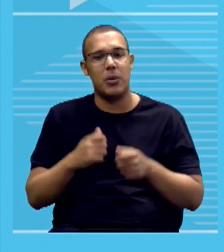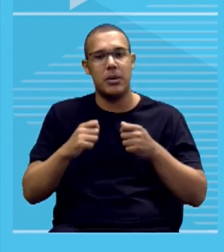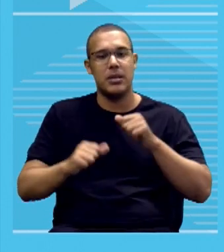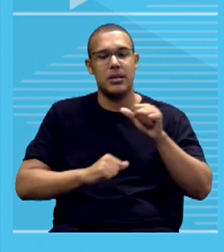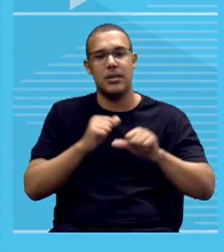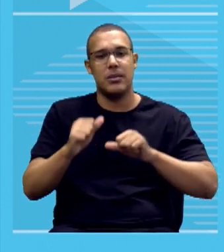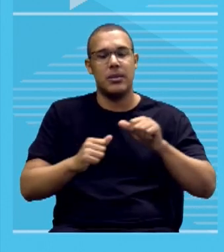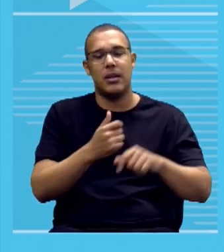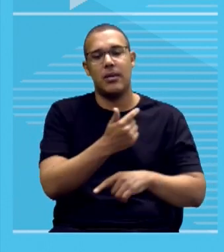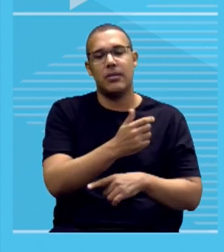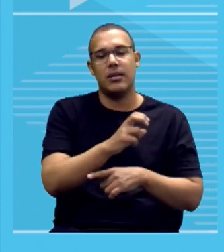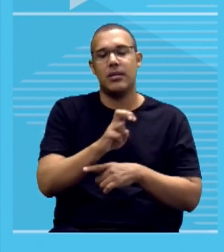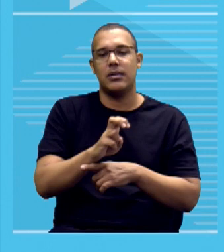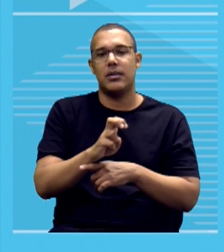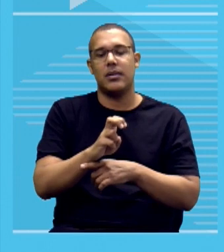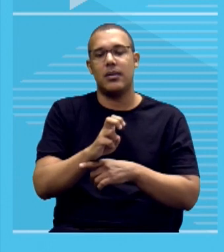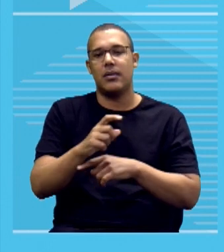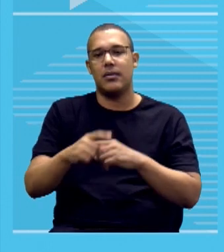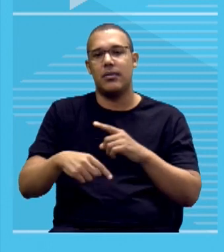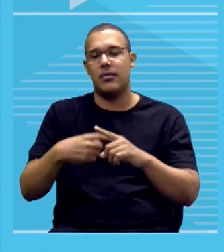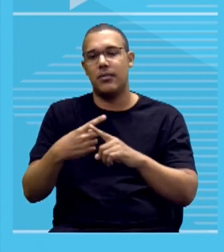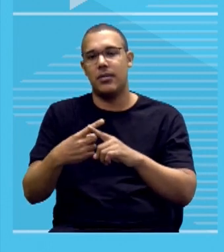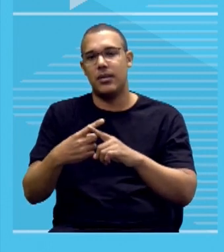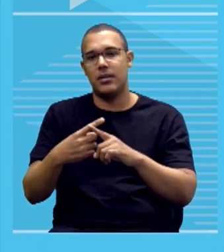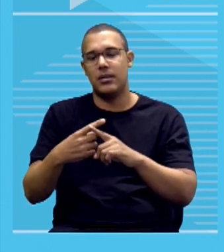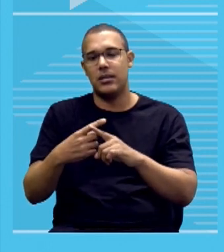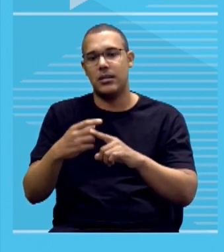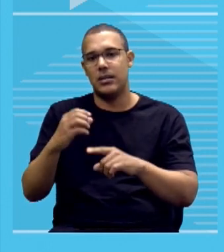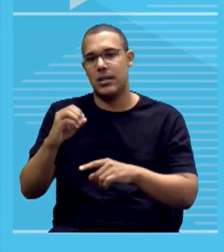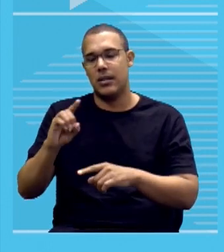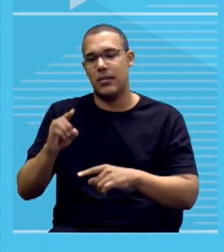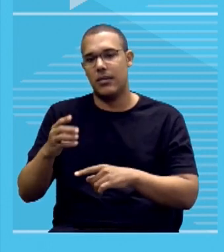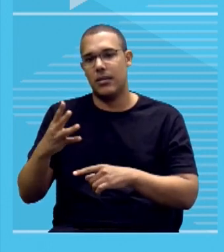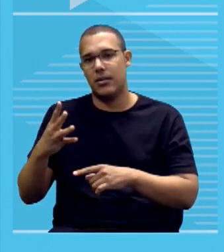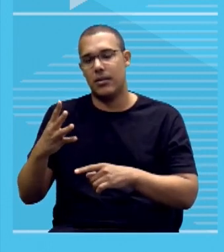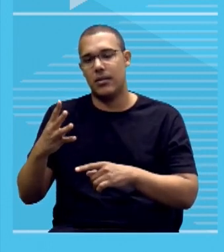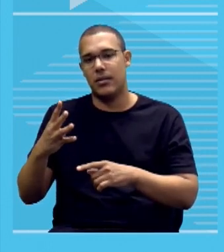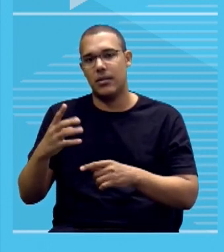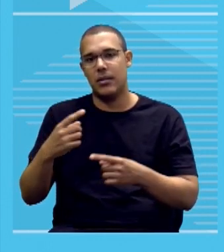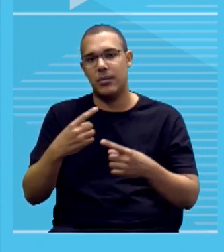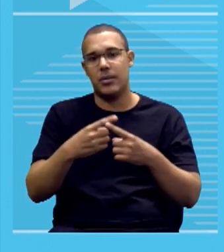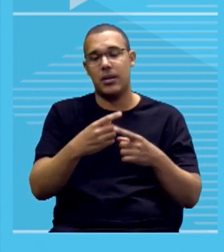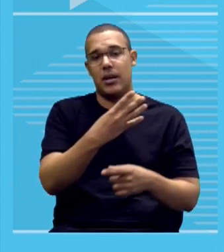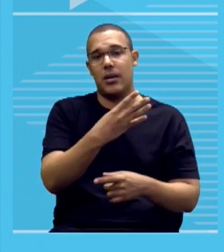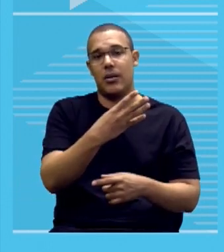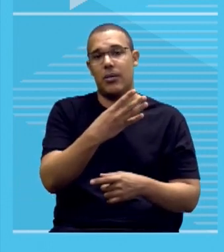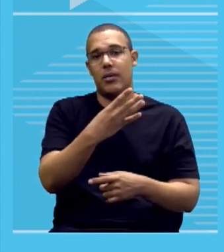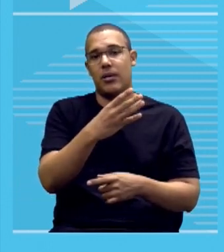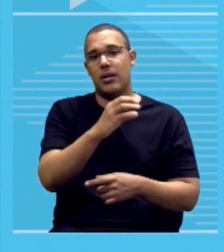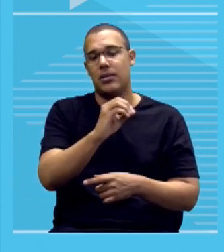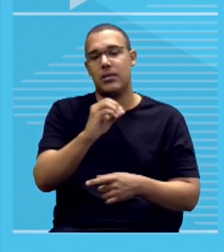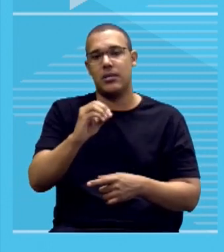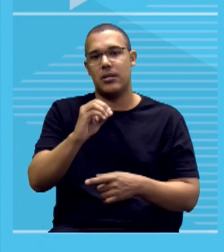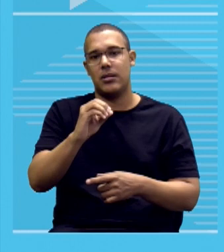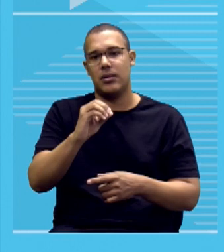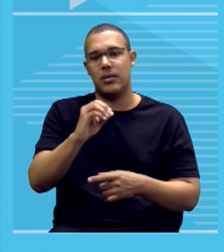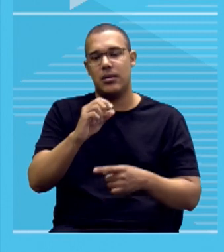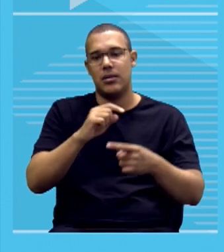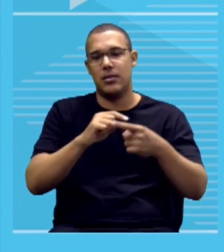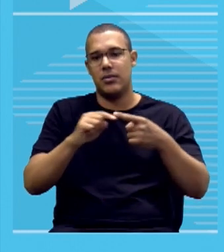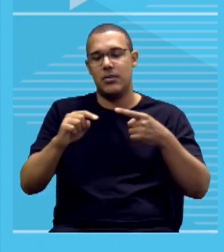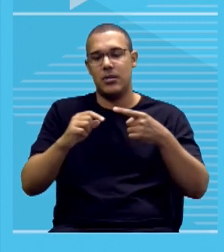25 vezes 0,4. Por quê? Porque é 400 miliamperes, ou seja, 400 dividido por